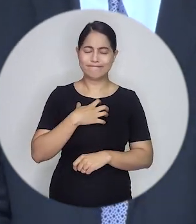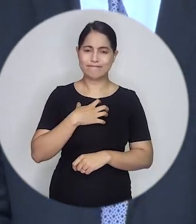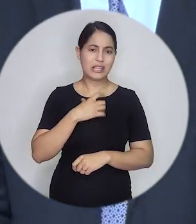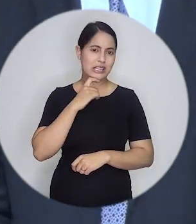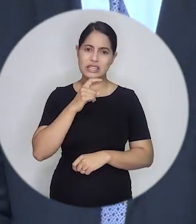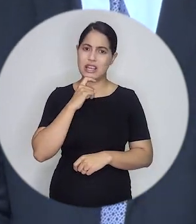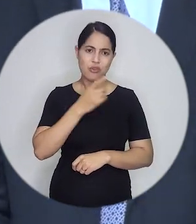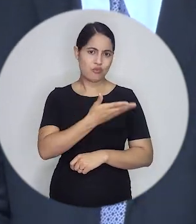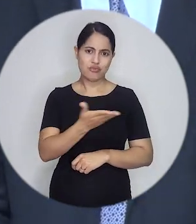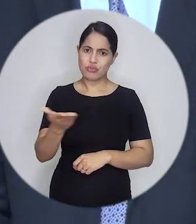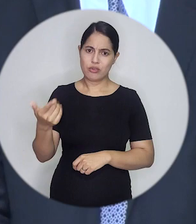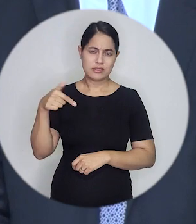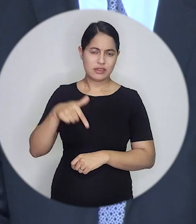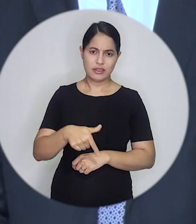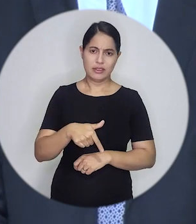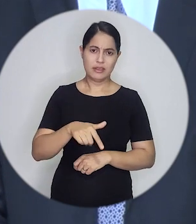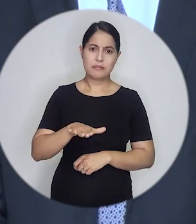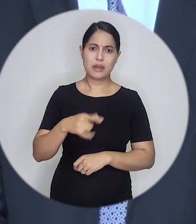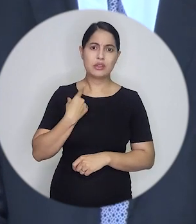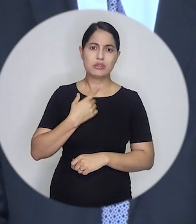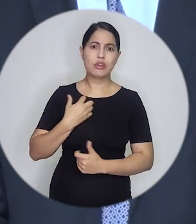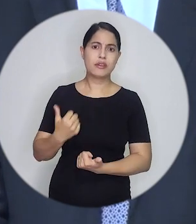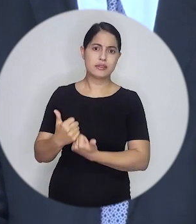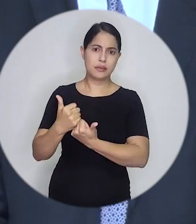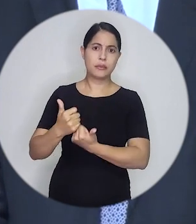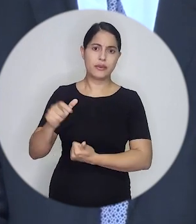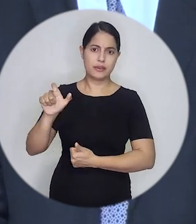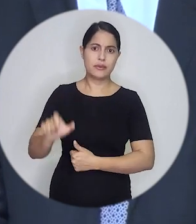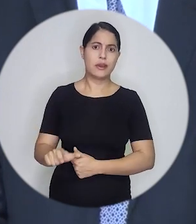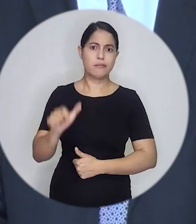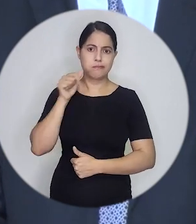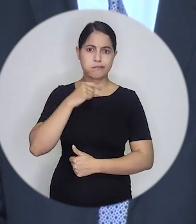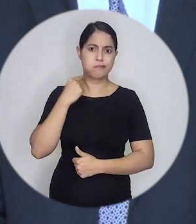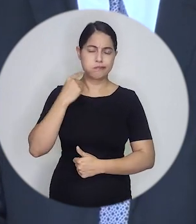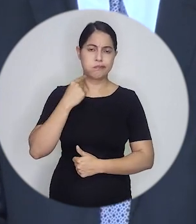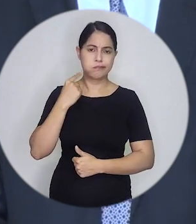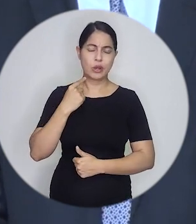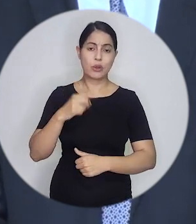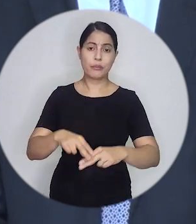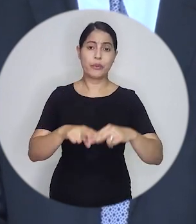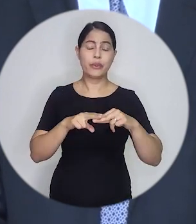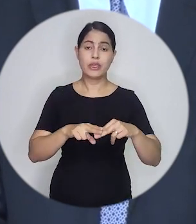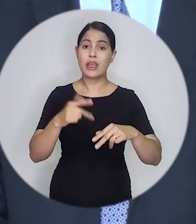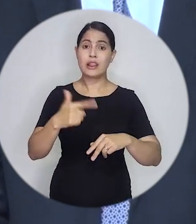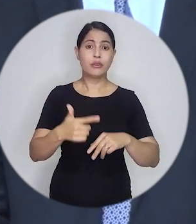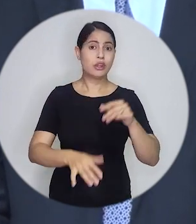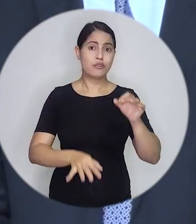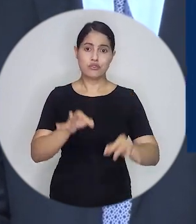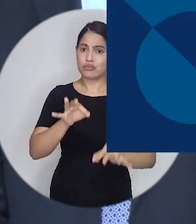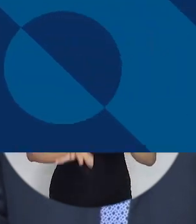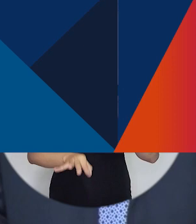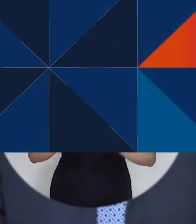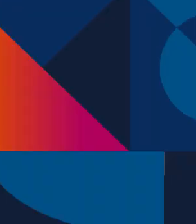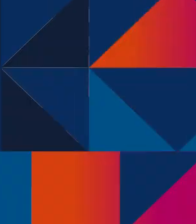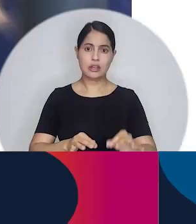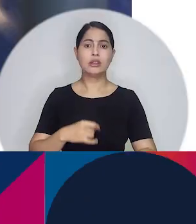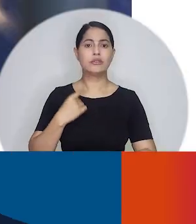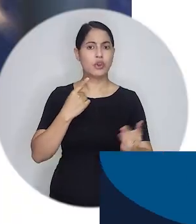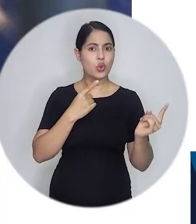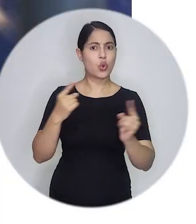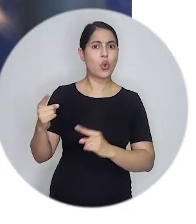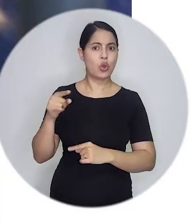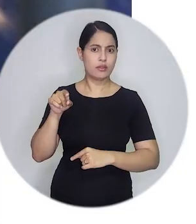é agradável para nenhum de nós aqui, mas nós queremos dizer que estamos aqui por uma